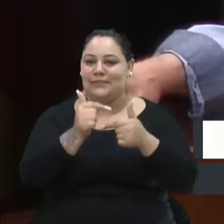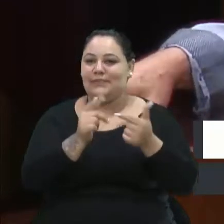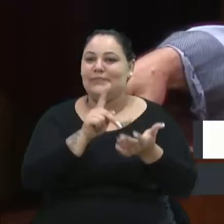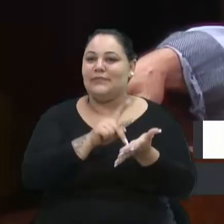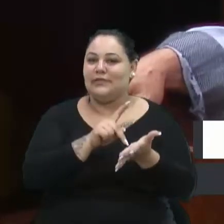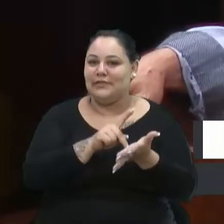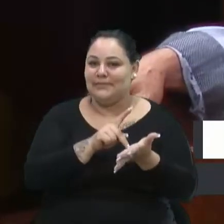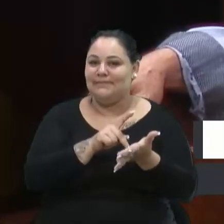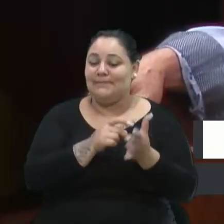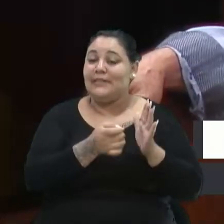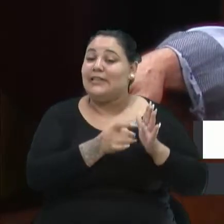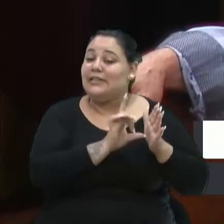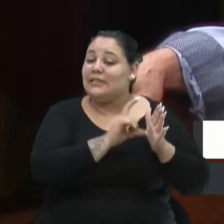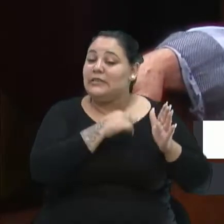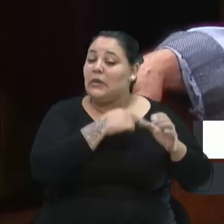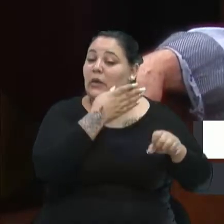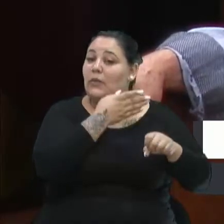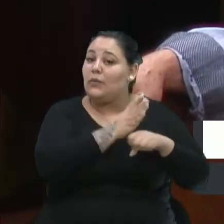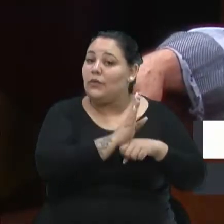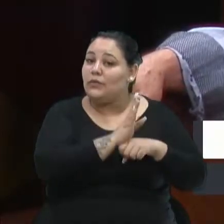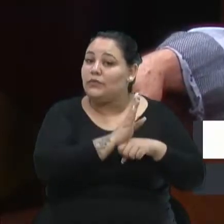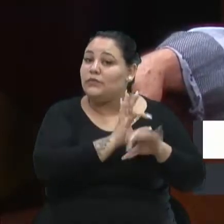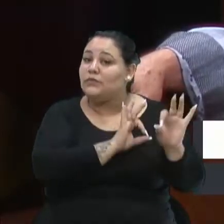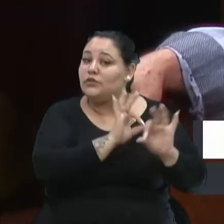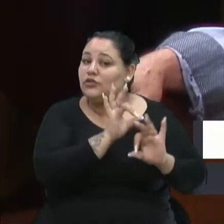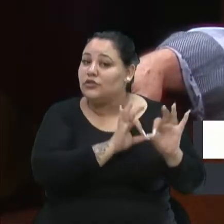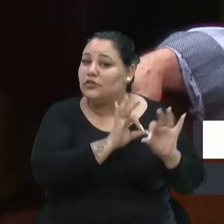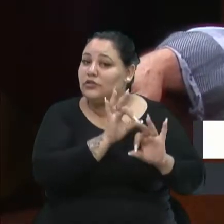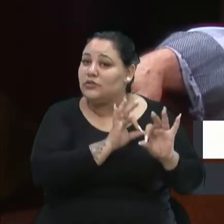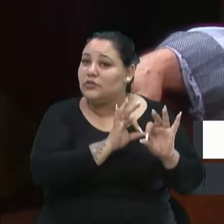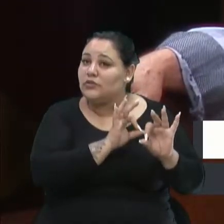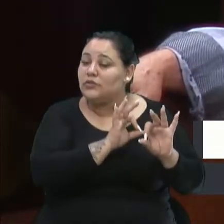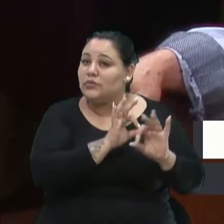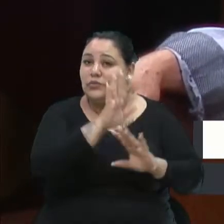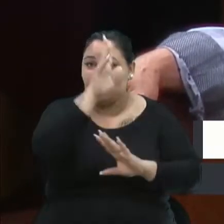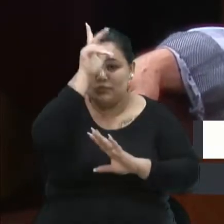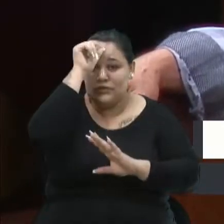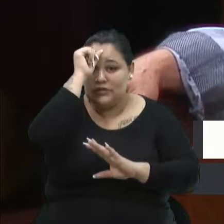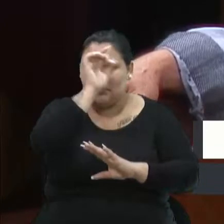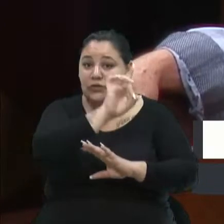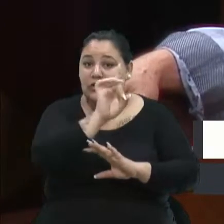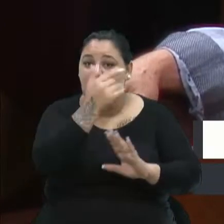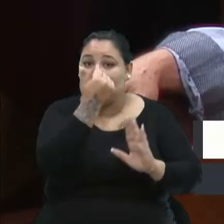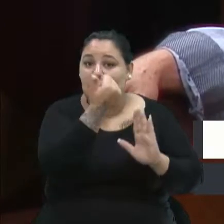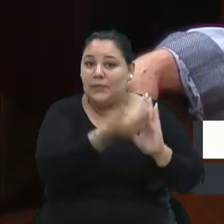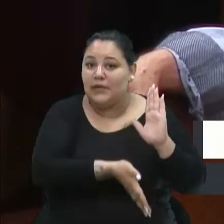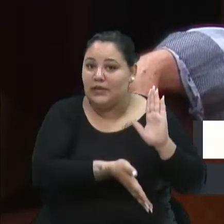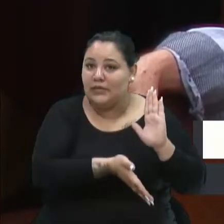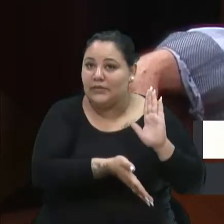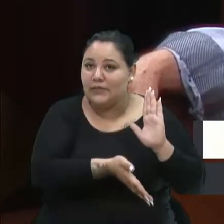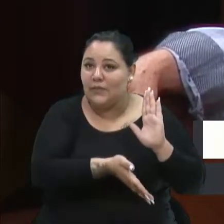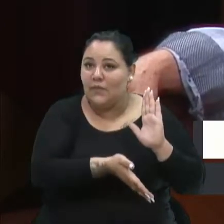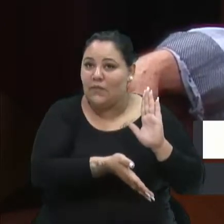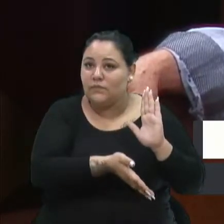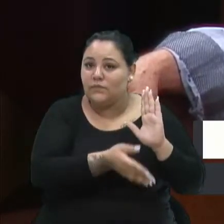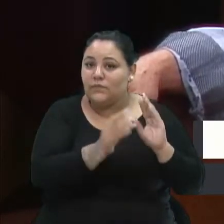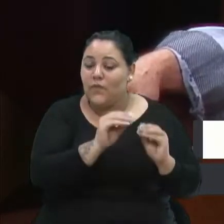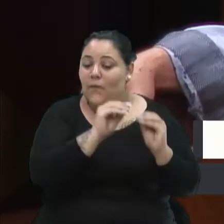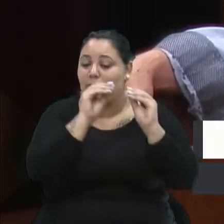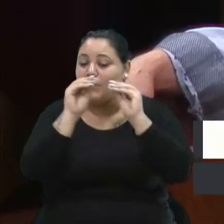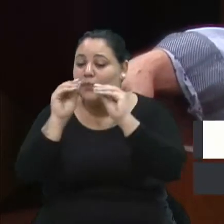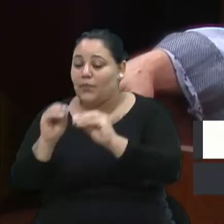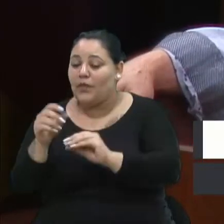gente aprovou um projeto para o município não perder e jogá-lo numa necessidade não menor que